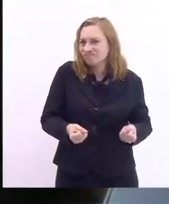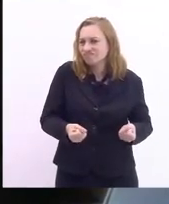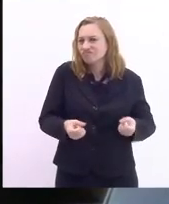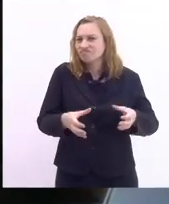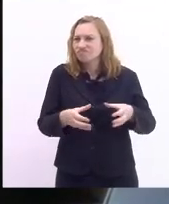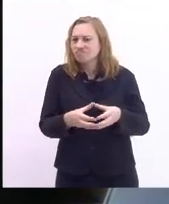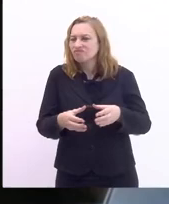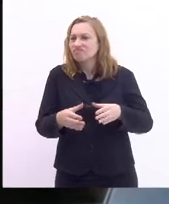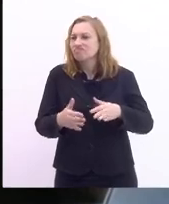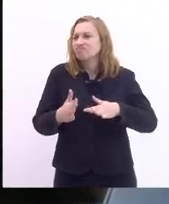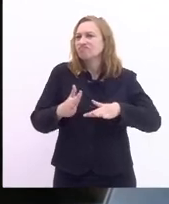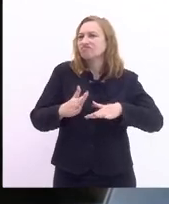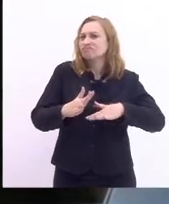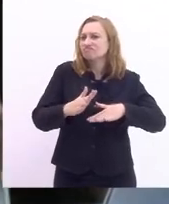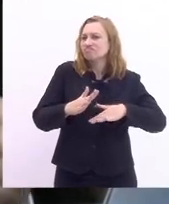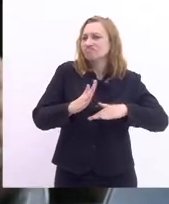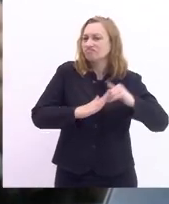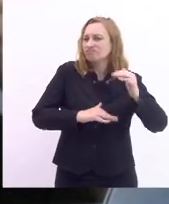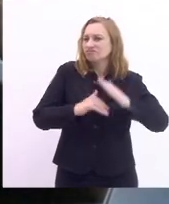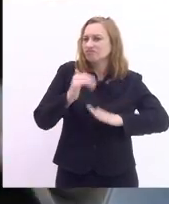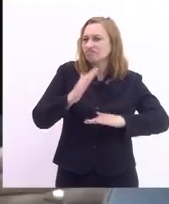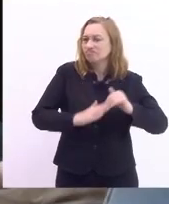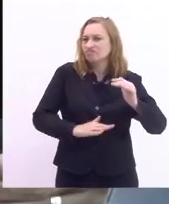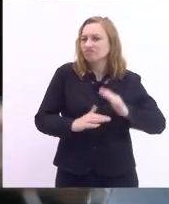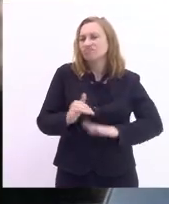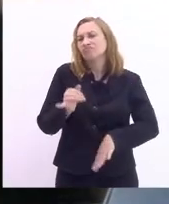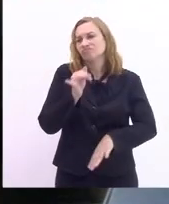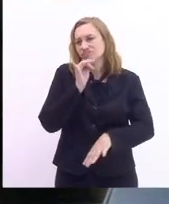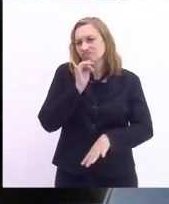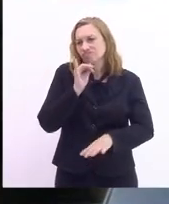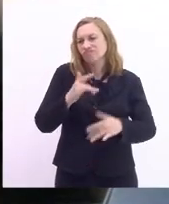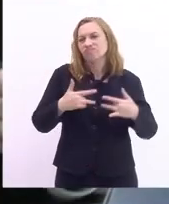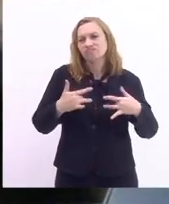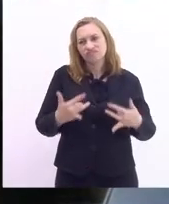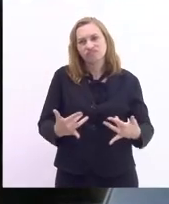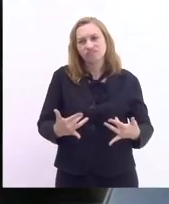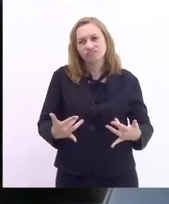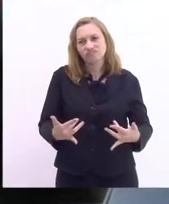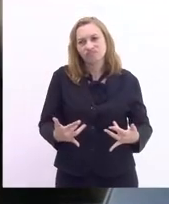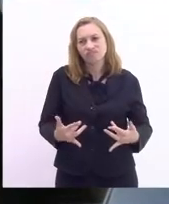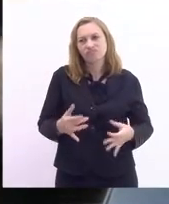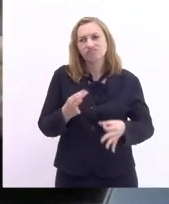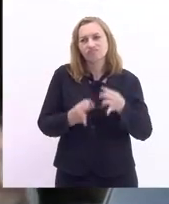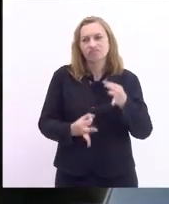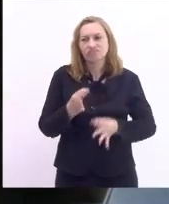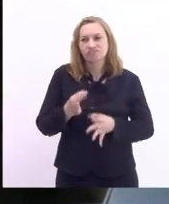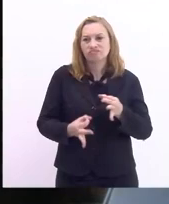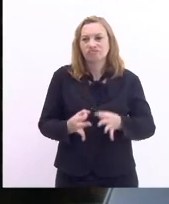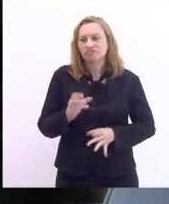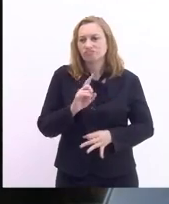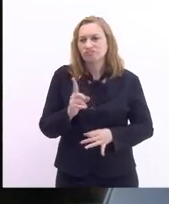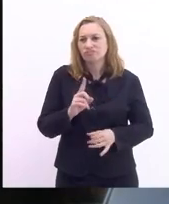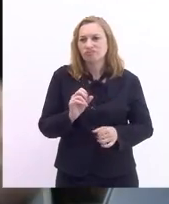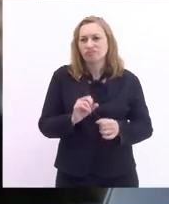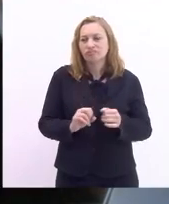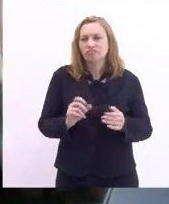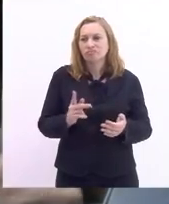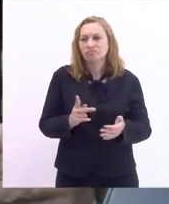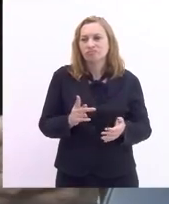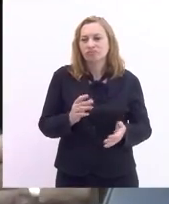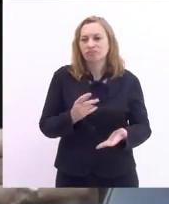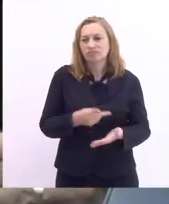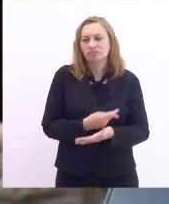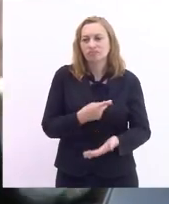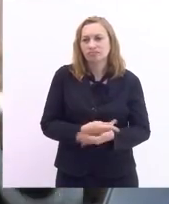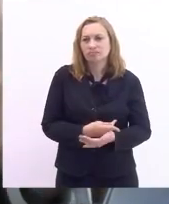profissional precisa acima de tudo da exemplo de É verdade e de justiça e não cometer injustiça